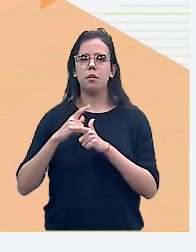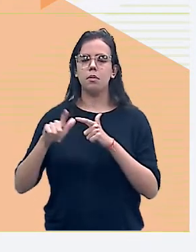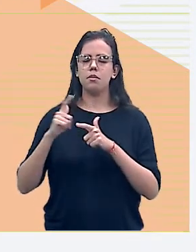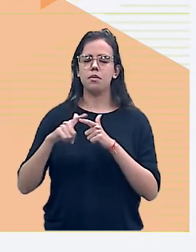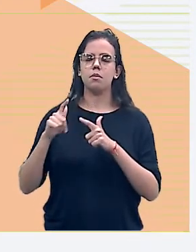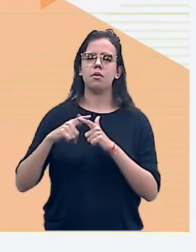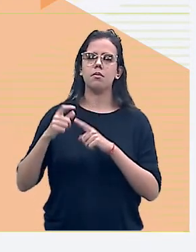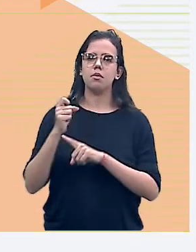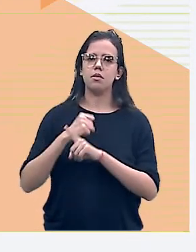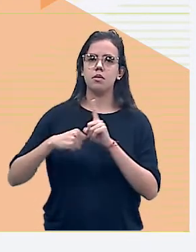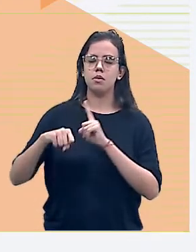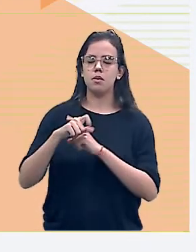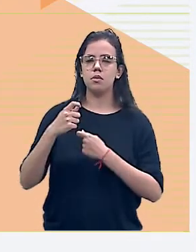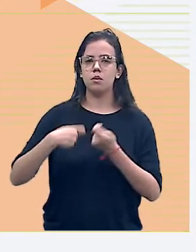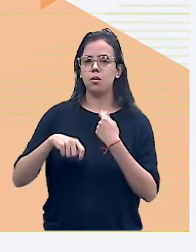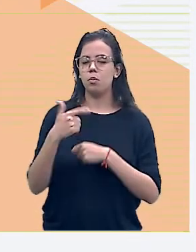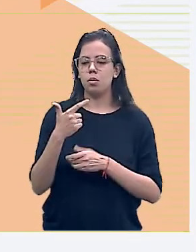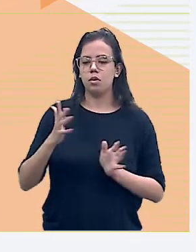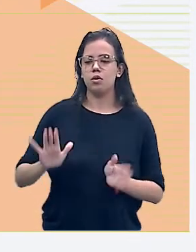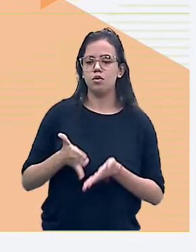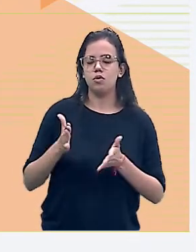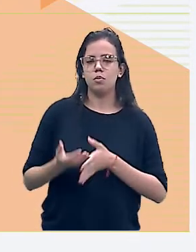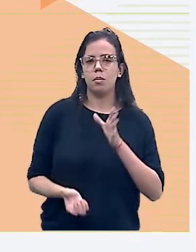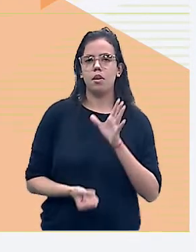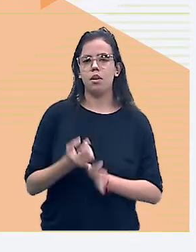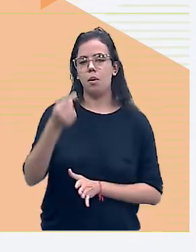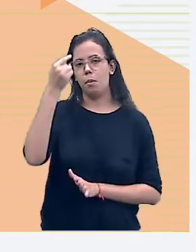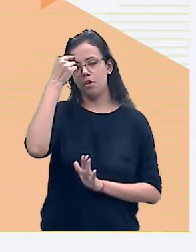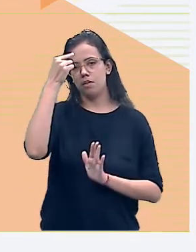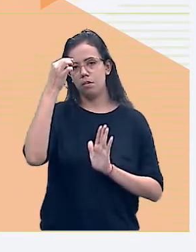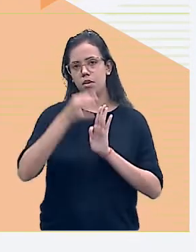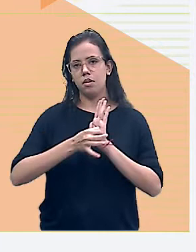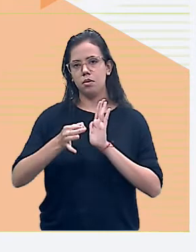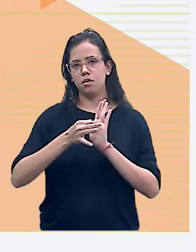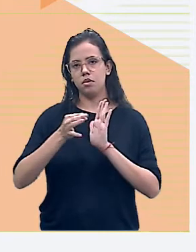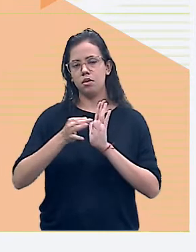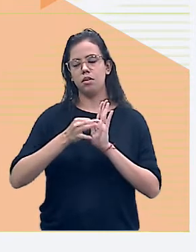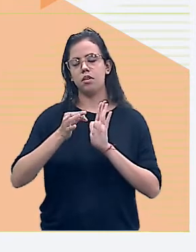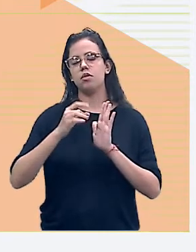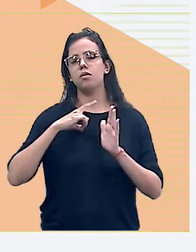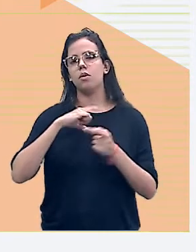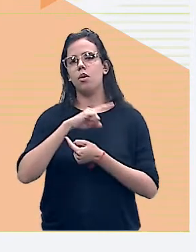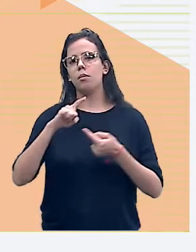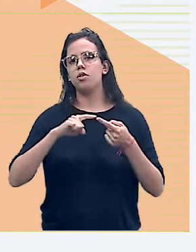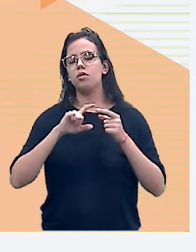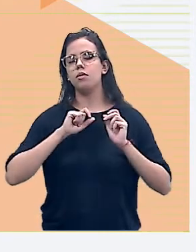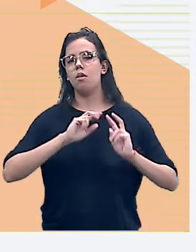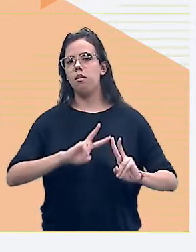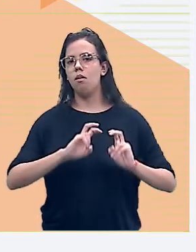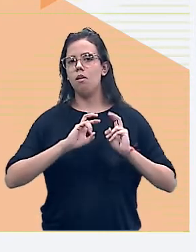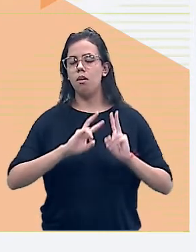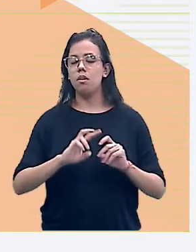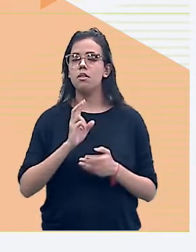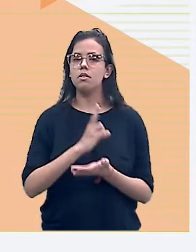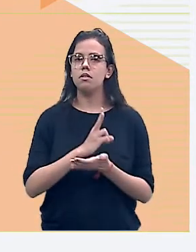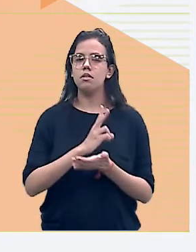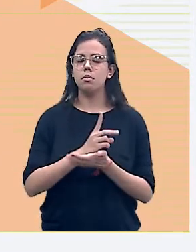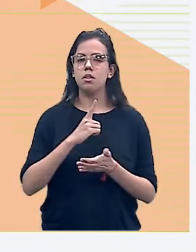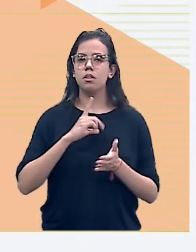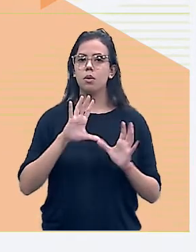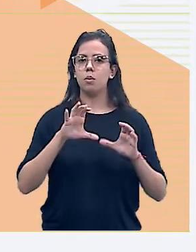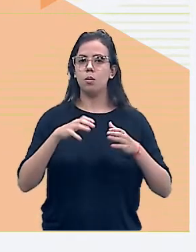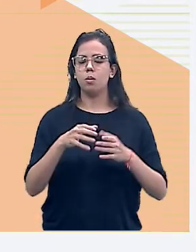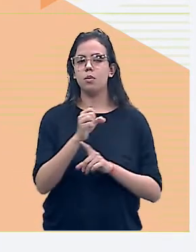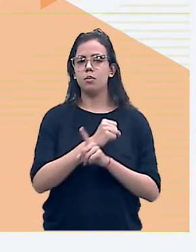não é estimulado a desenvolver um pensamento crítico e é idealizada para ser explorado sempre que você tiver um grupo social